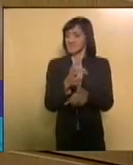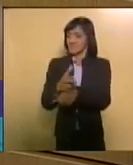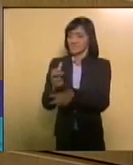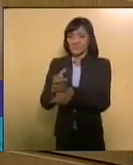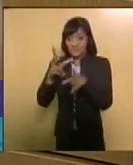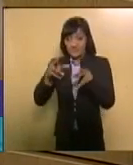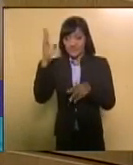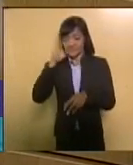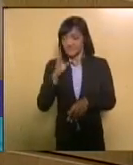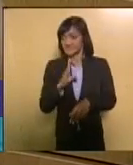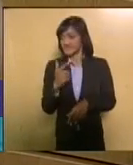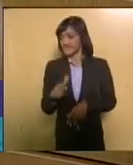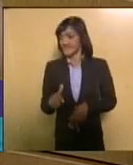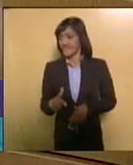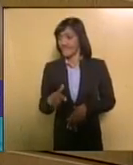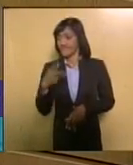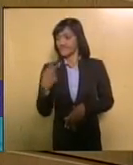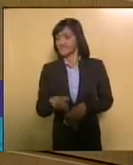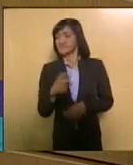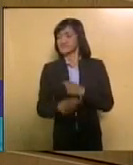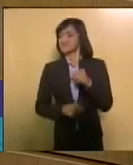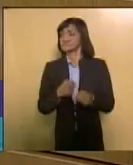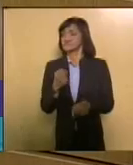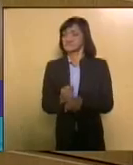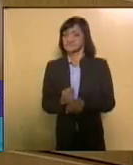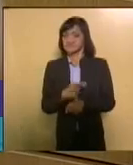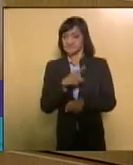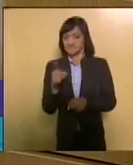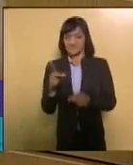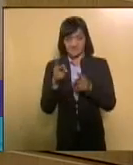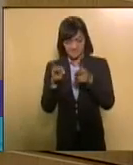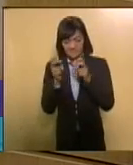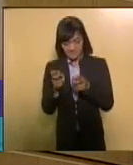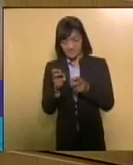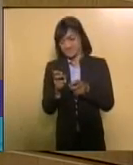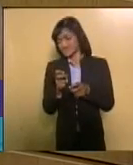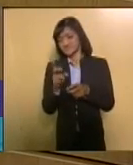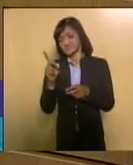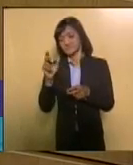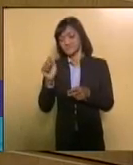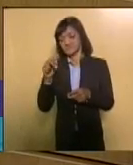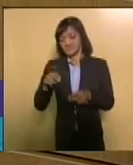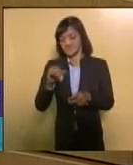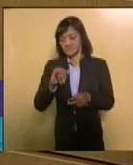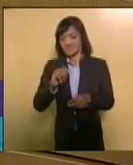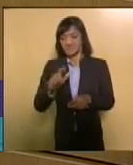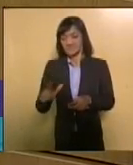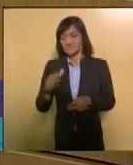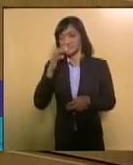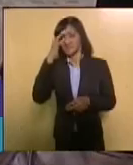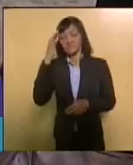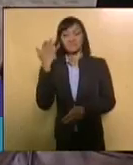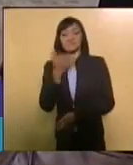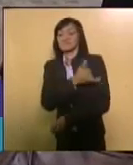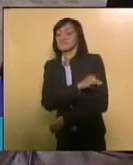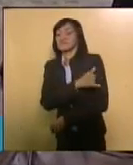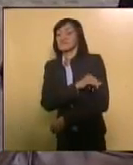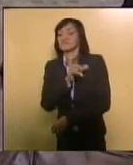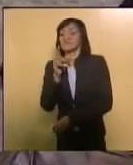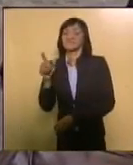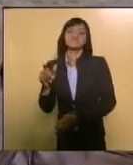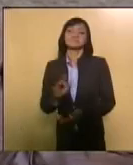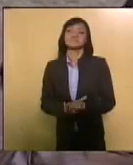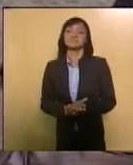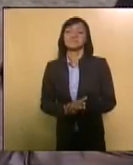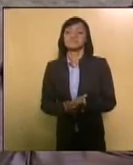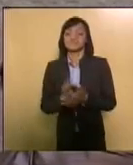Brasil Esse ano acho que muitos de vocês vêm acompanhando o caso do Rio de Janeiro Daniel é de lá a gente enfim escrevi um artigo pro Globo na